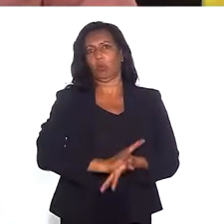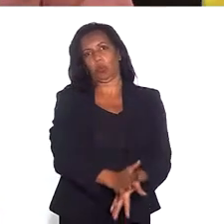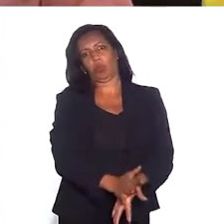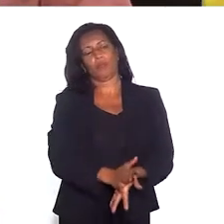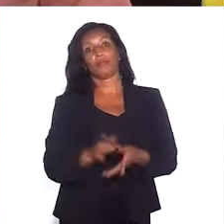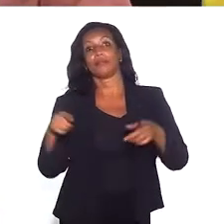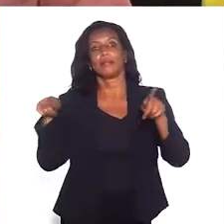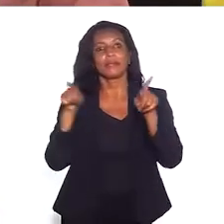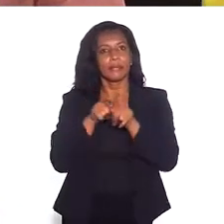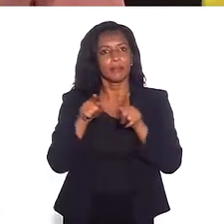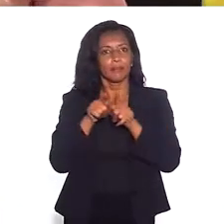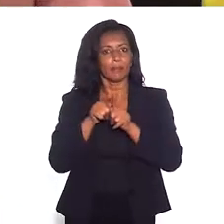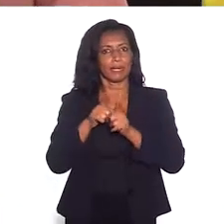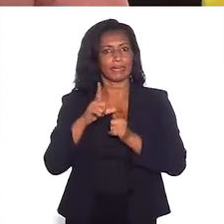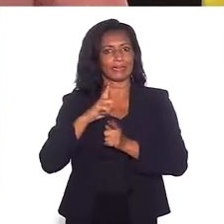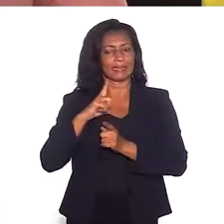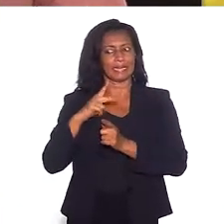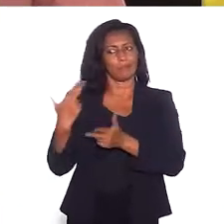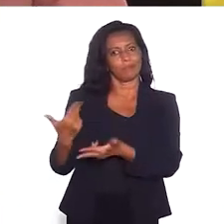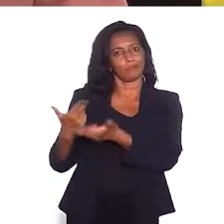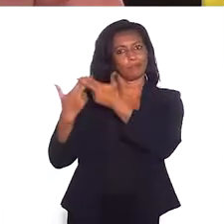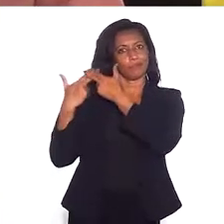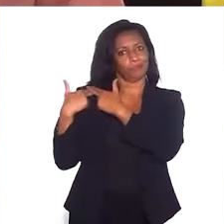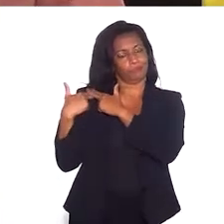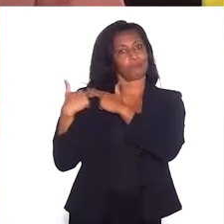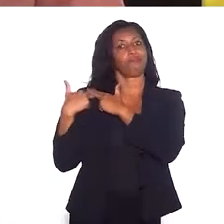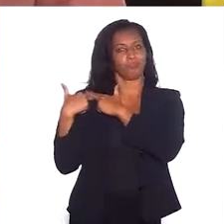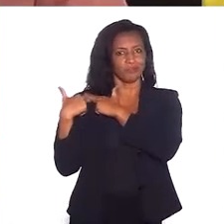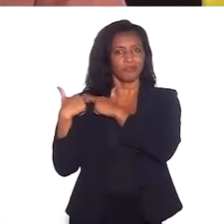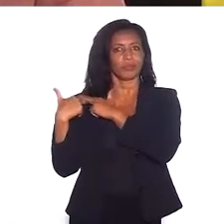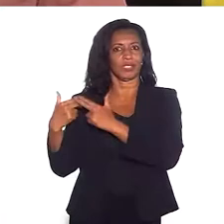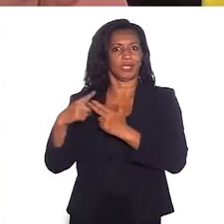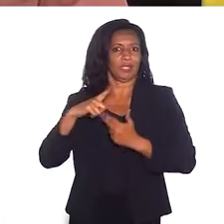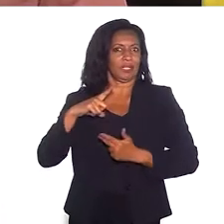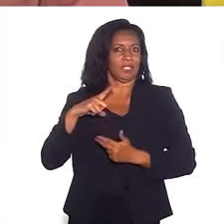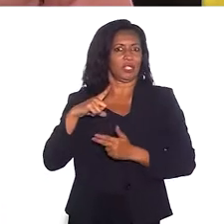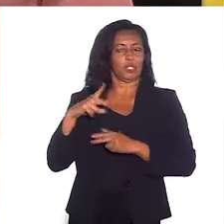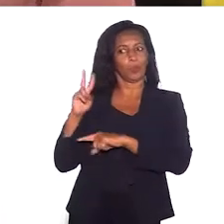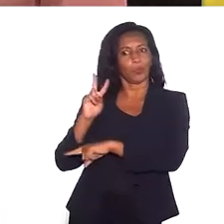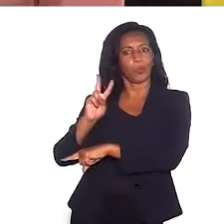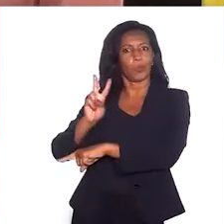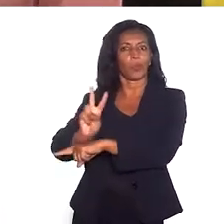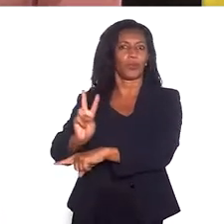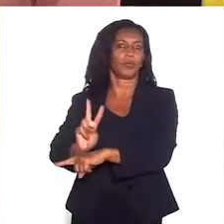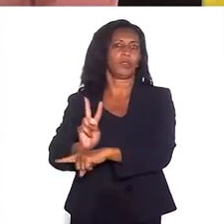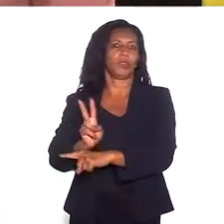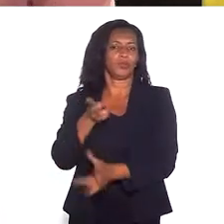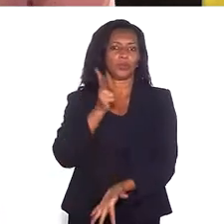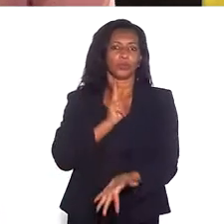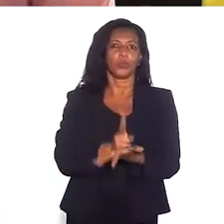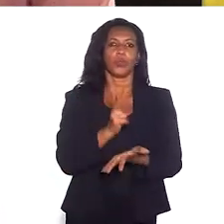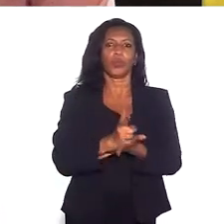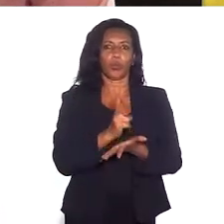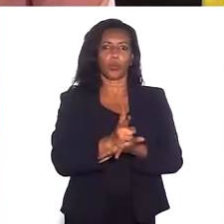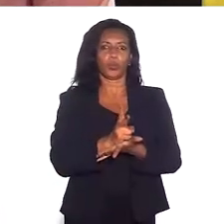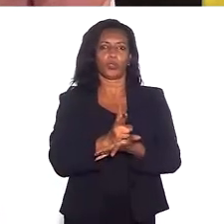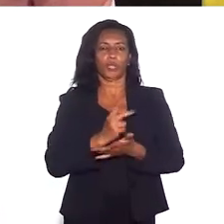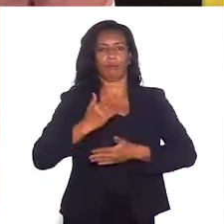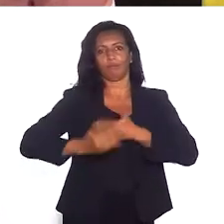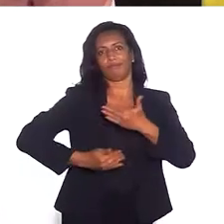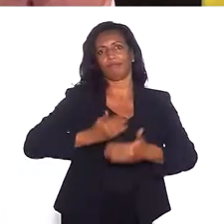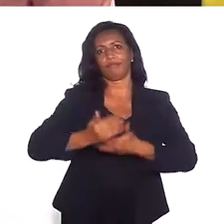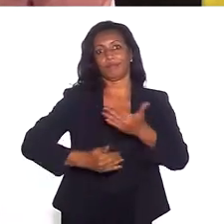ao mesmo tempo em que recai sobre ela a responsabilidade da preservação e continuidade da espécie.